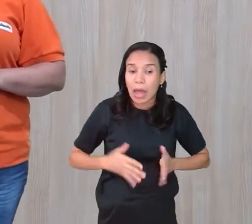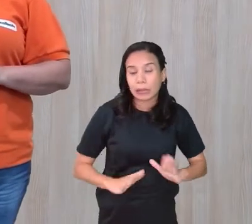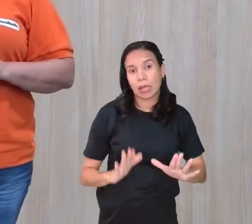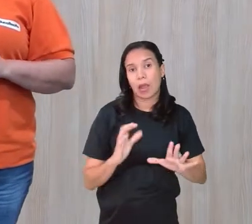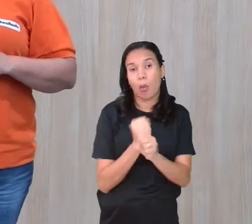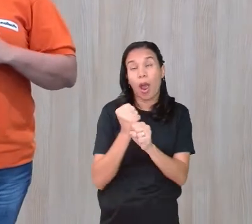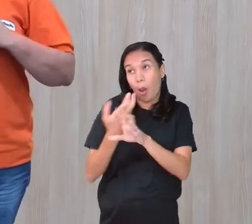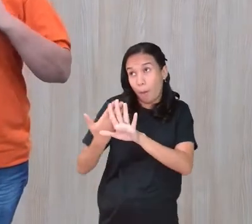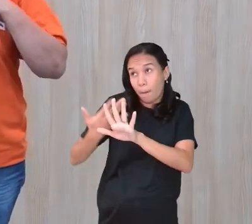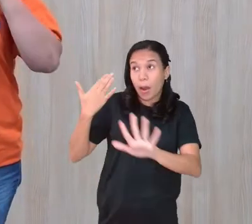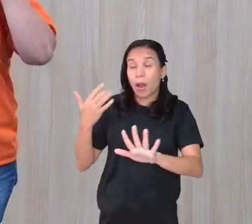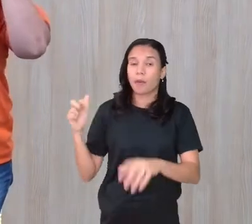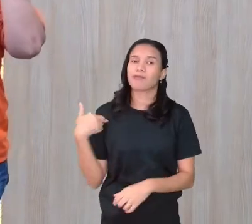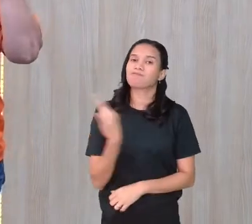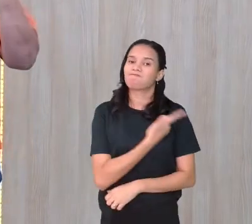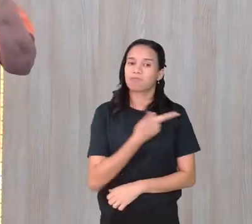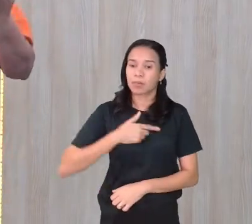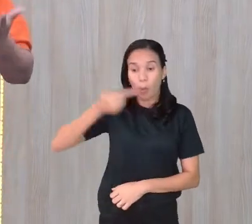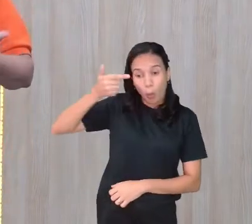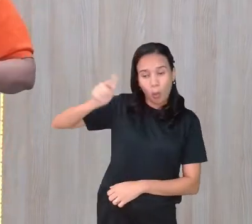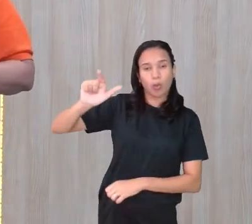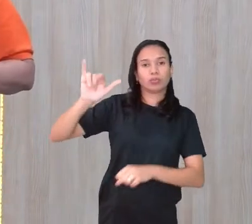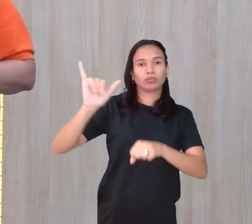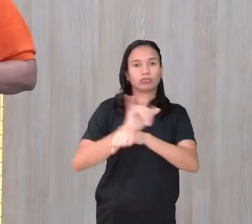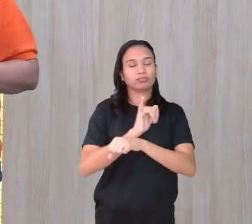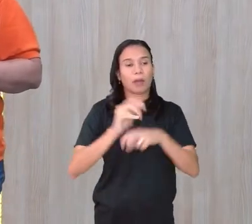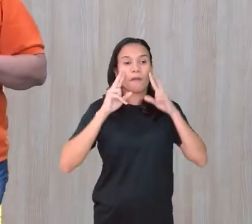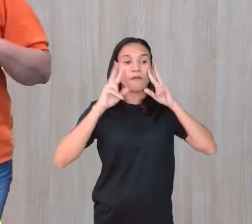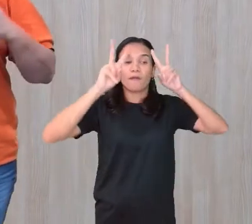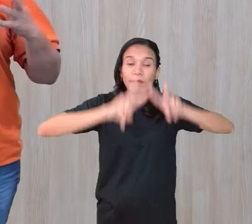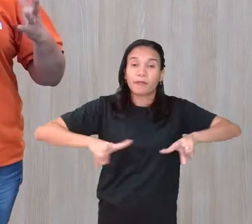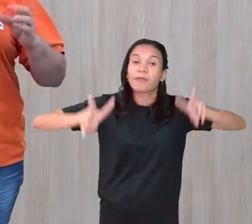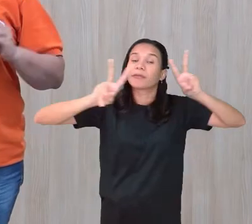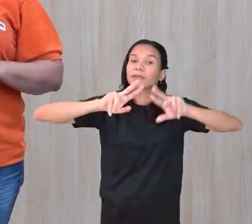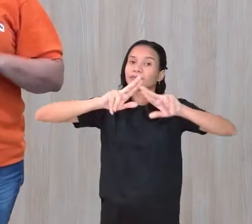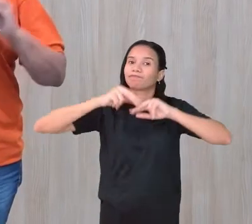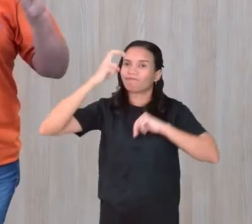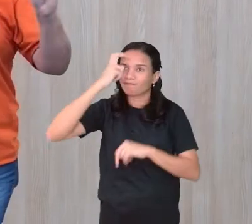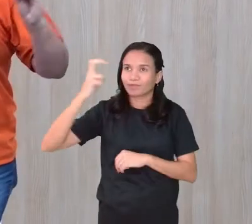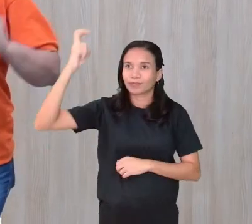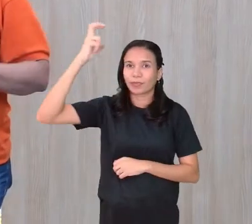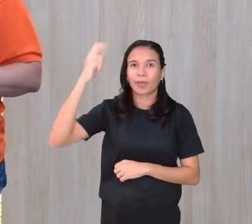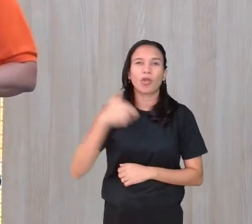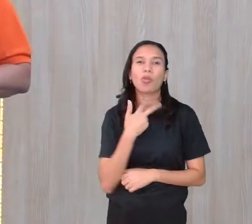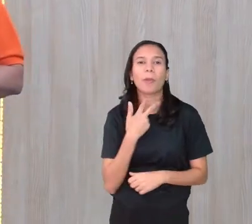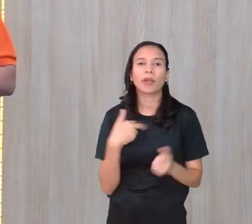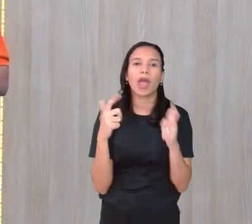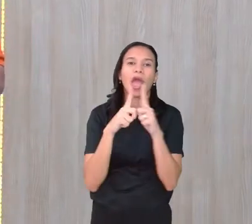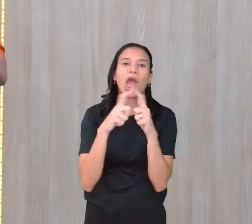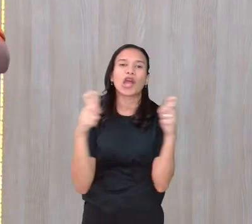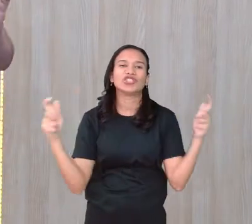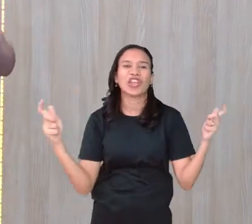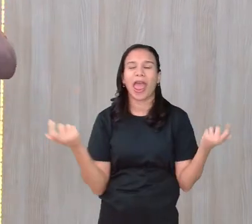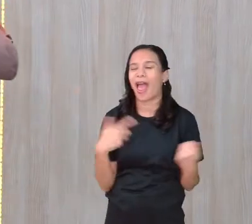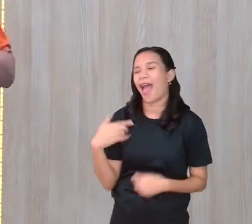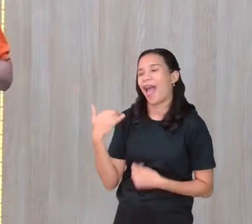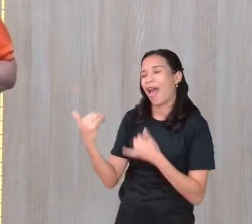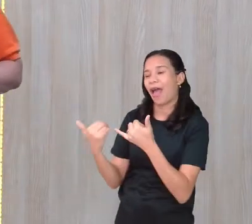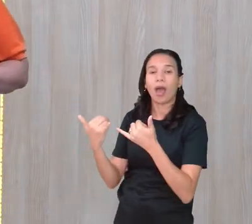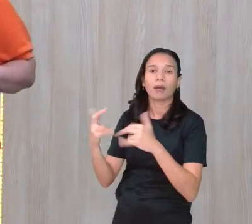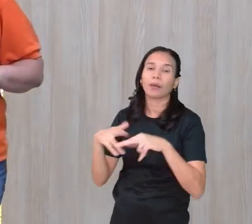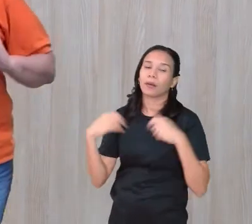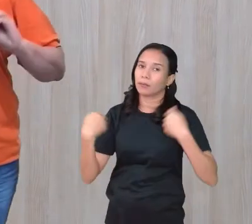nosso, eles têm outra forma de ver a vida e às vezes não cabe uma gíria, não é, com os nossos pais. E a gente tem que ter